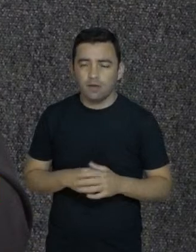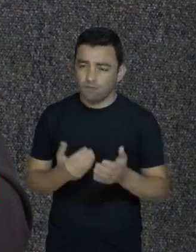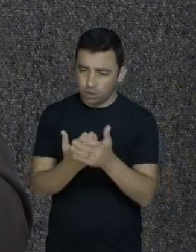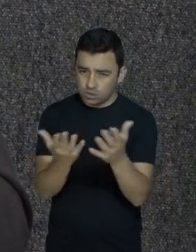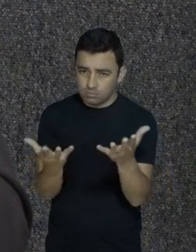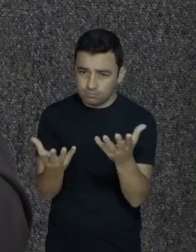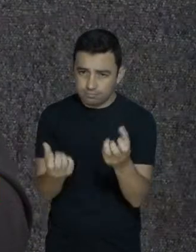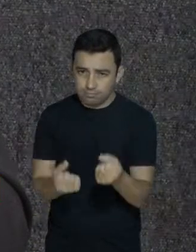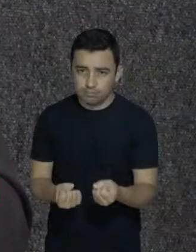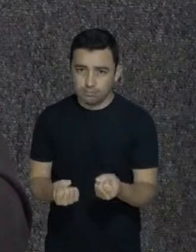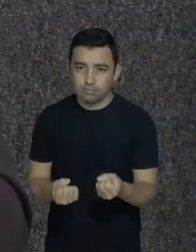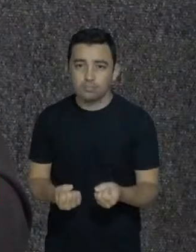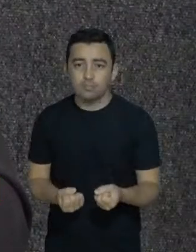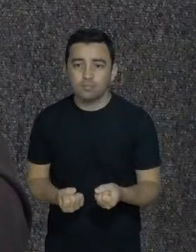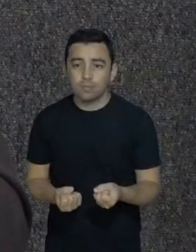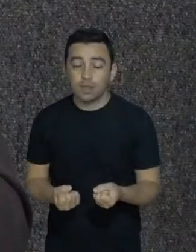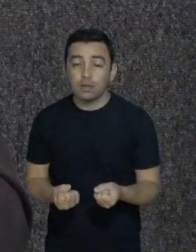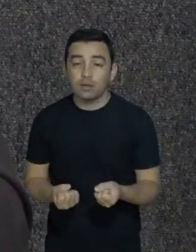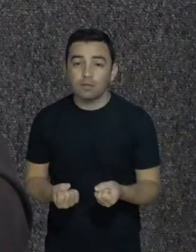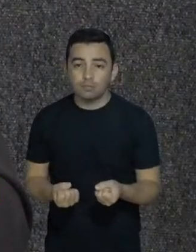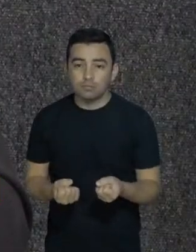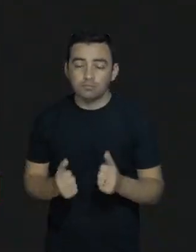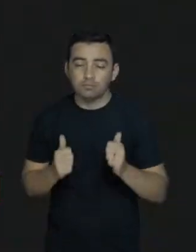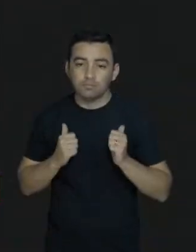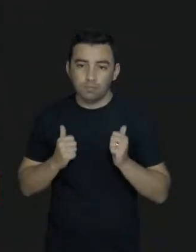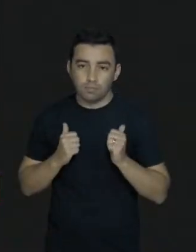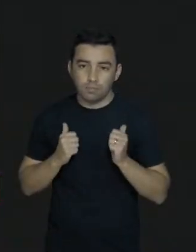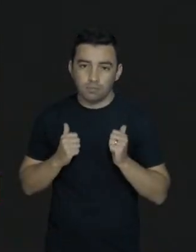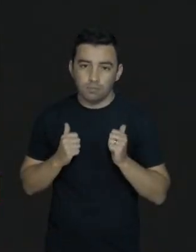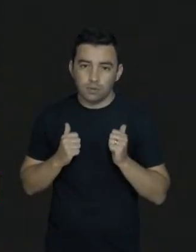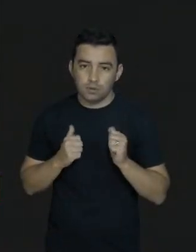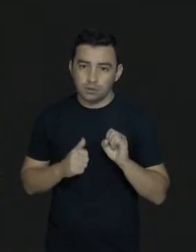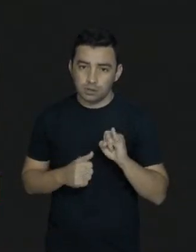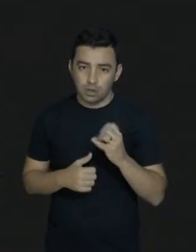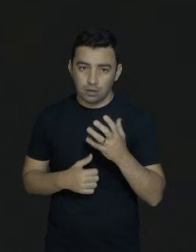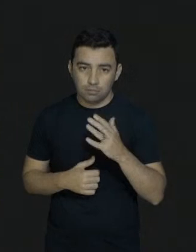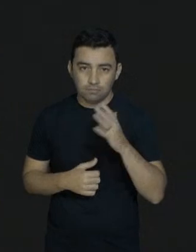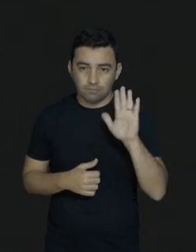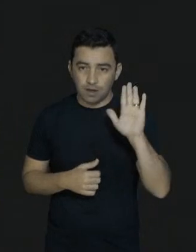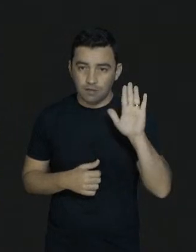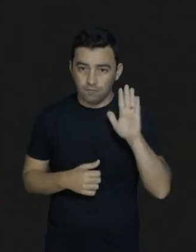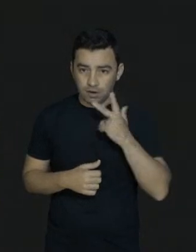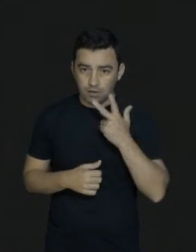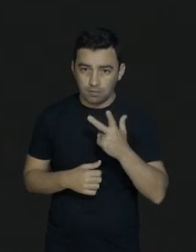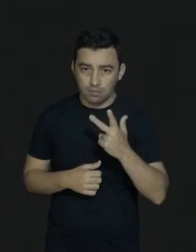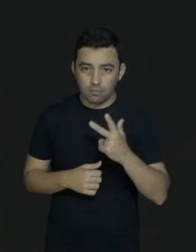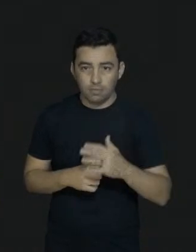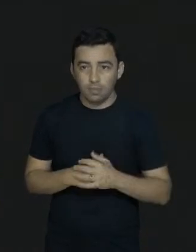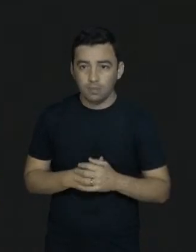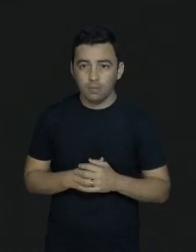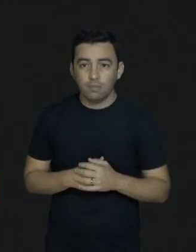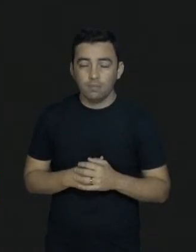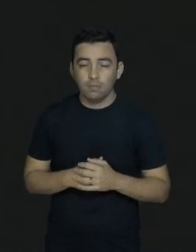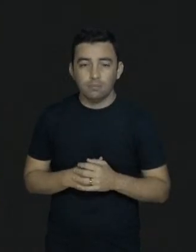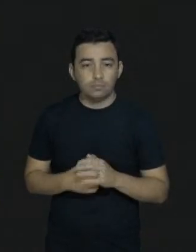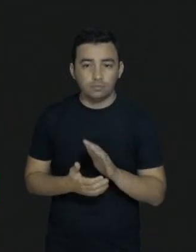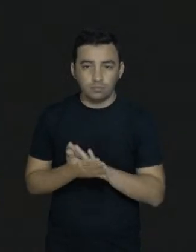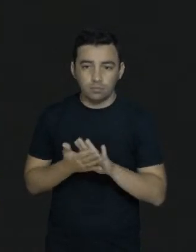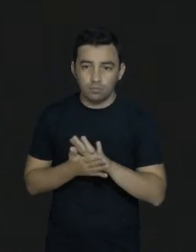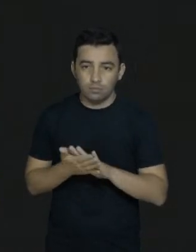a favor Como estão Se alguém quiser fazer alguma apontamento coloque em